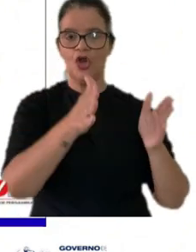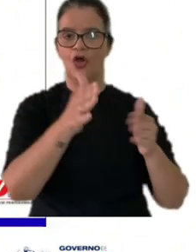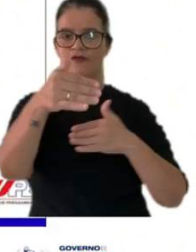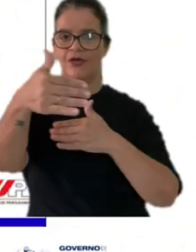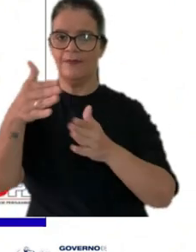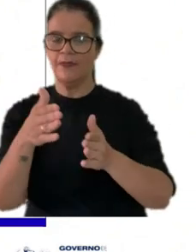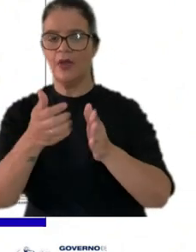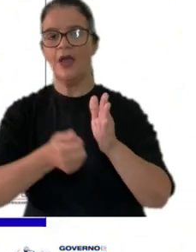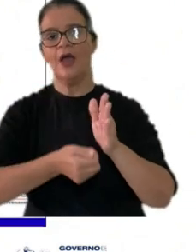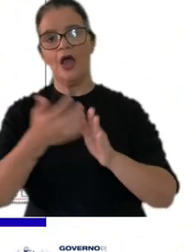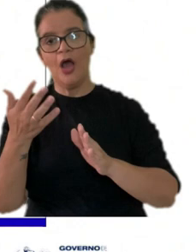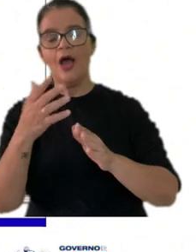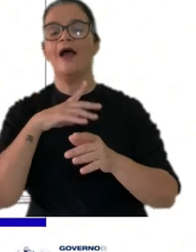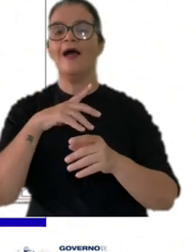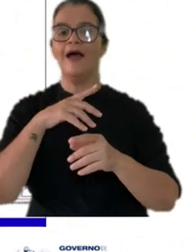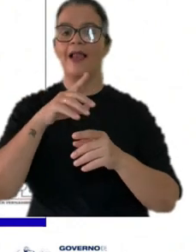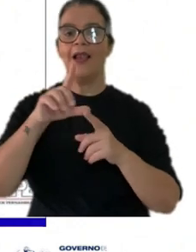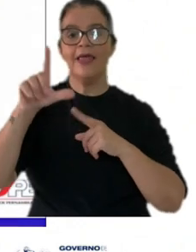letra D